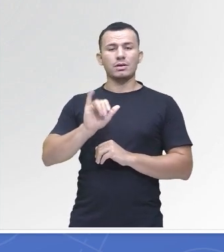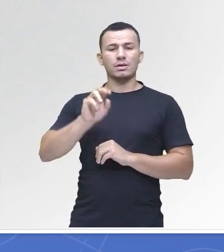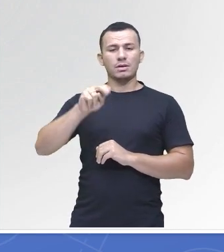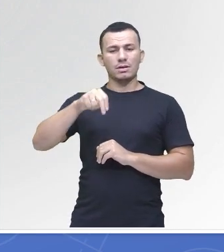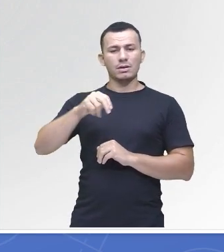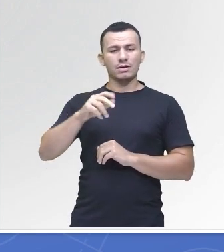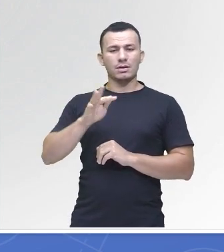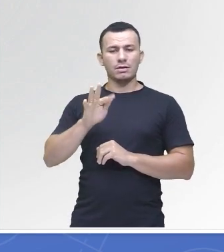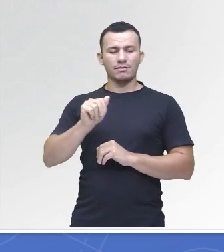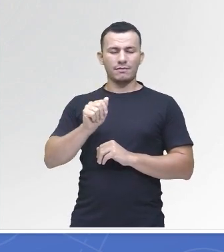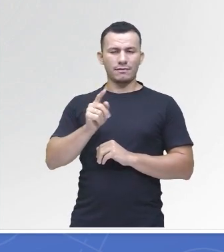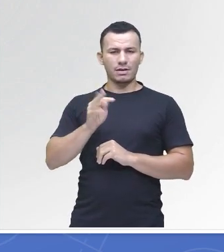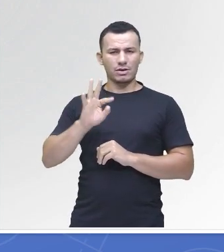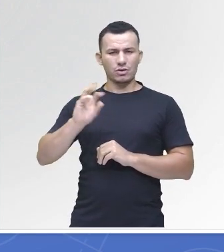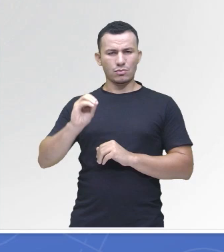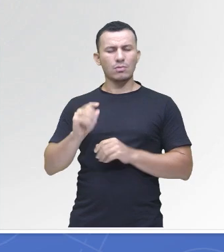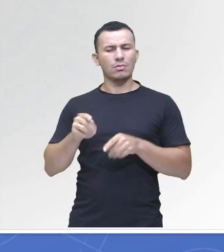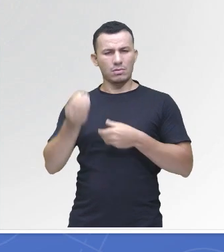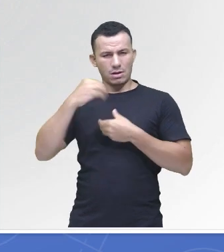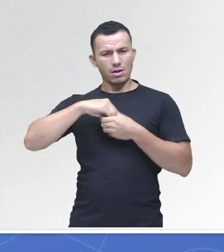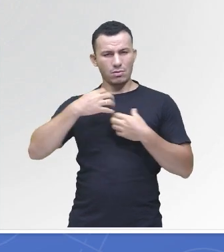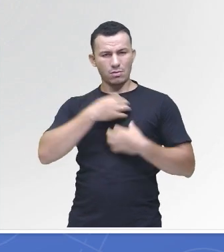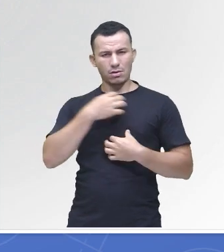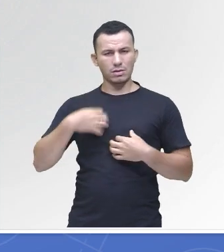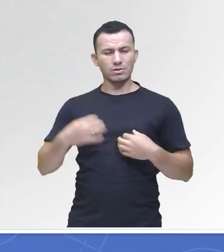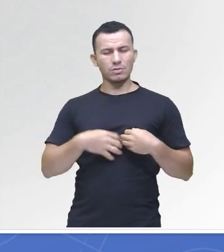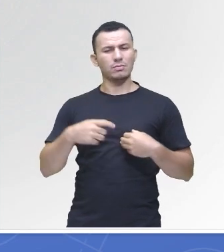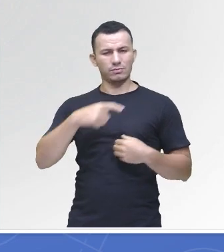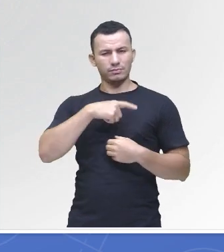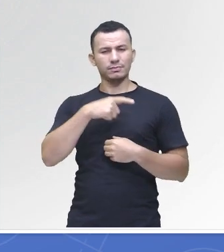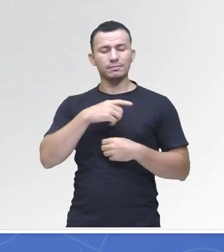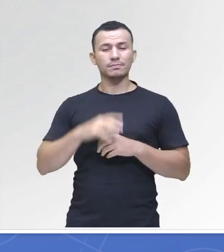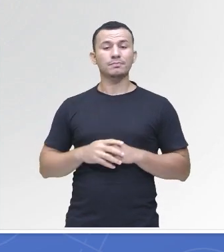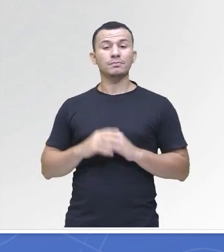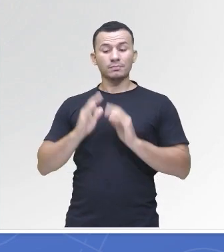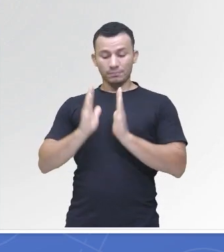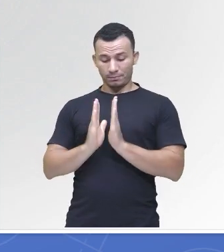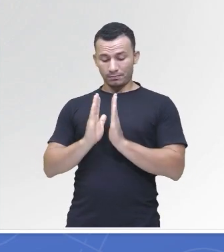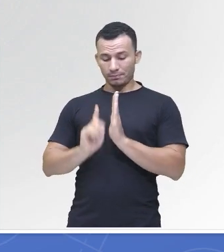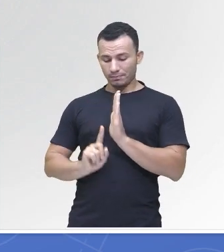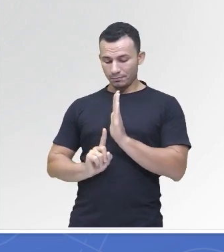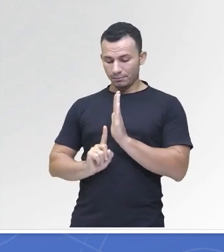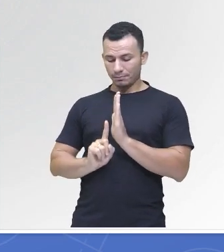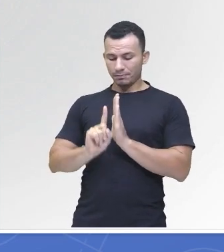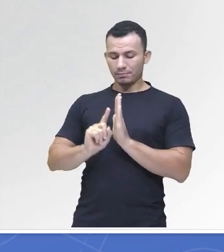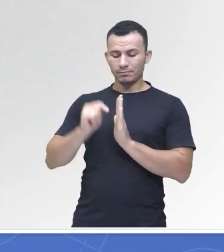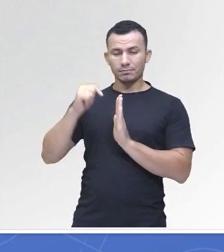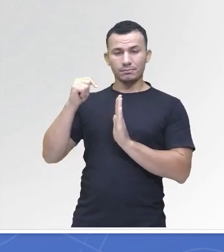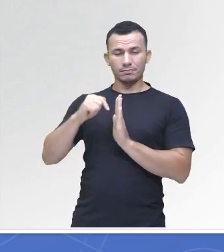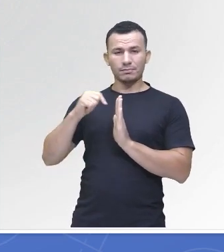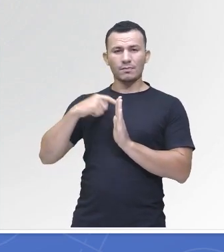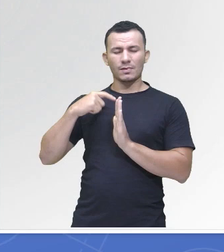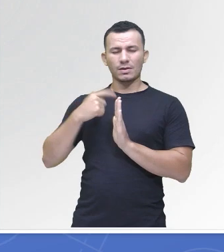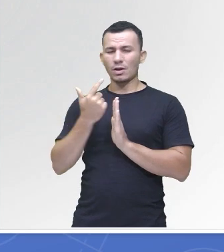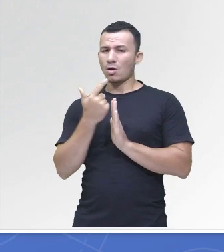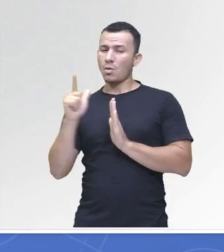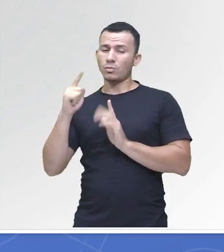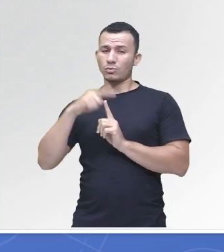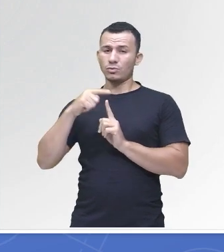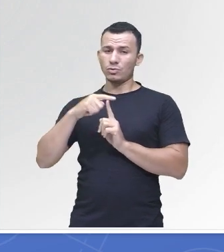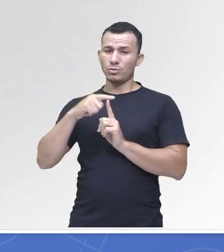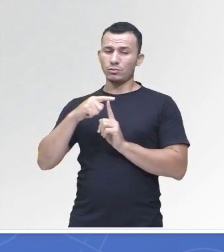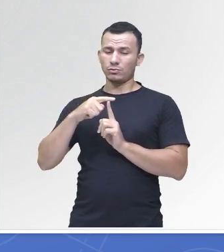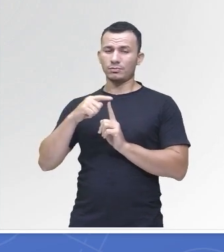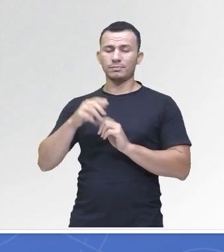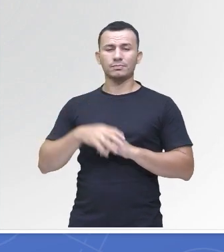que faz parte aí do nosso organismo. Quando esse fluido entra no capilar linfático, ele recebe uma outra denominação, que